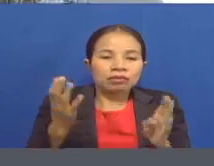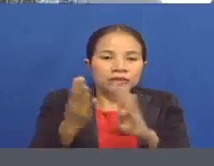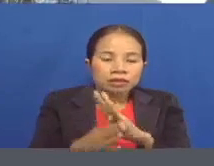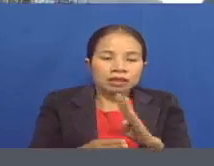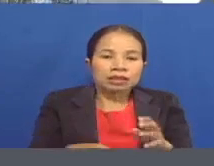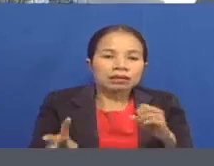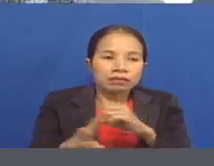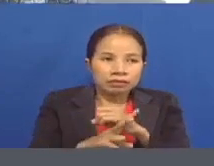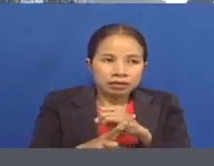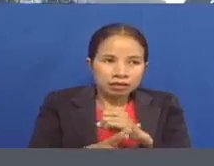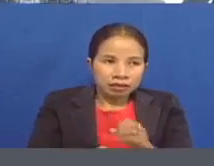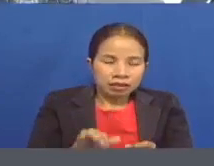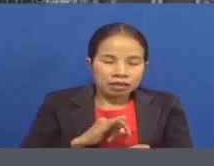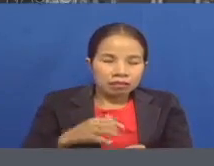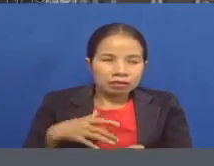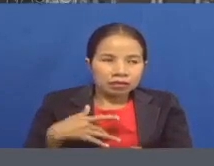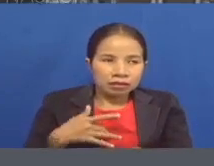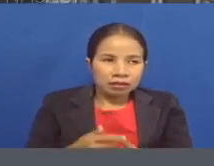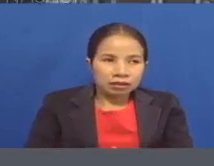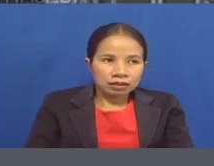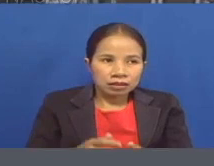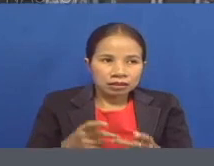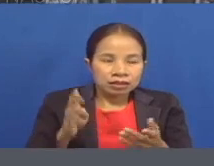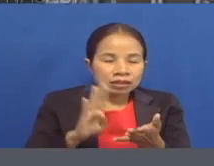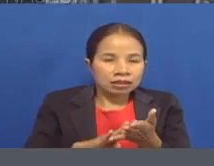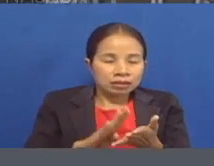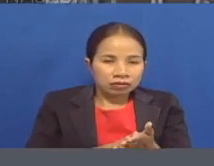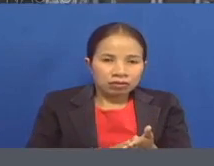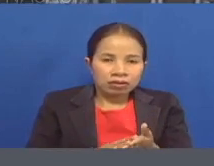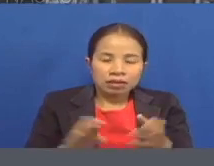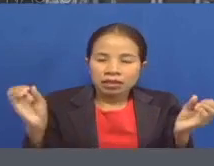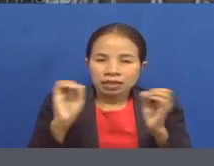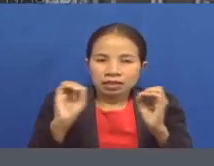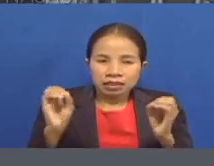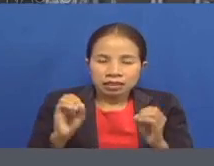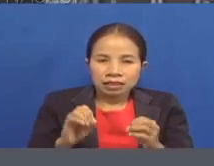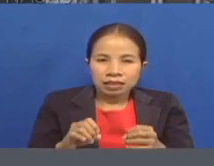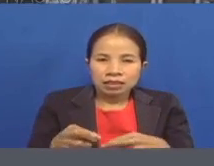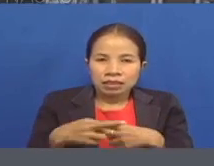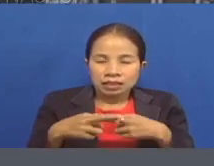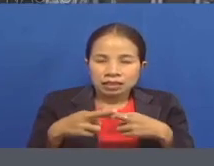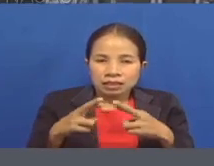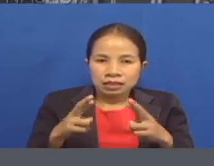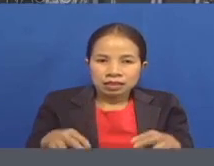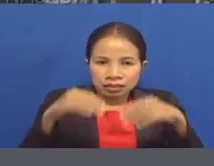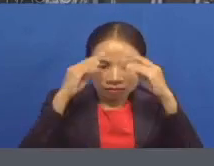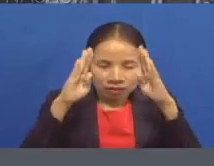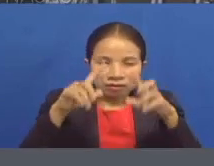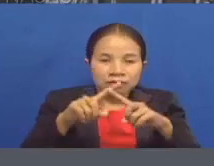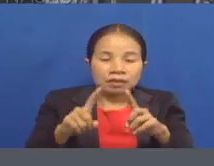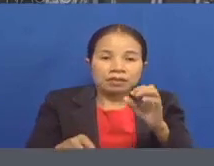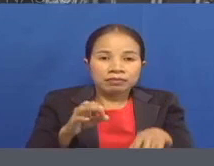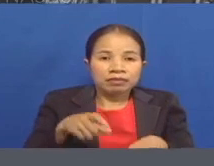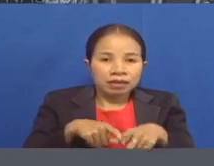a vítima. Ausente campus, fati campus limitado, né? Lá também, e a sala dos professores, e mas bem, quando